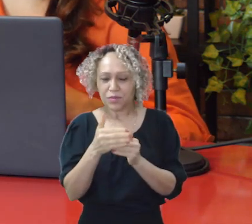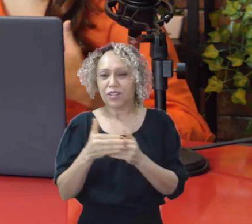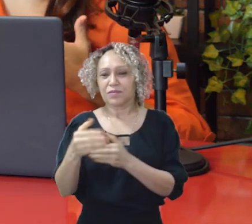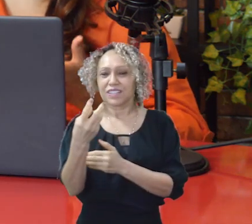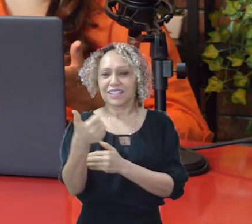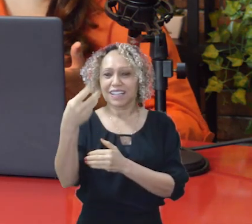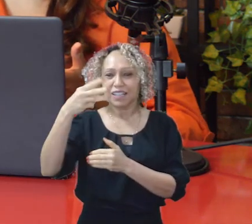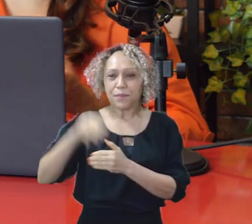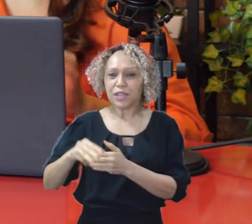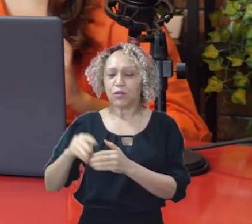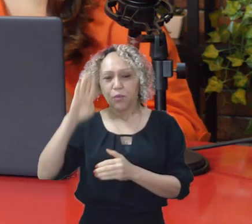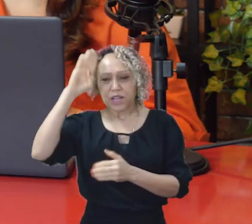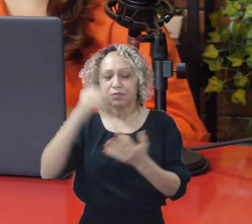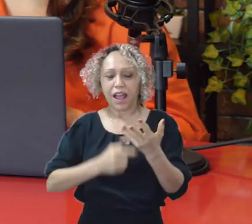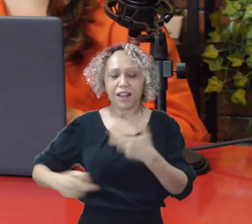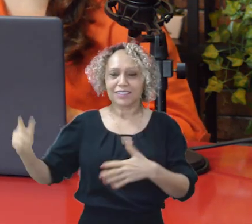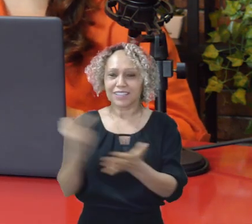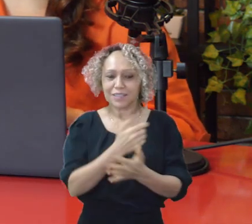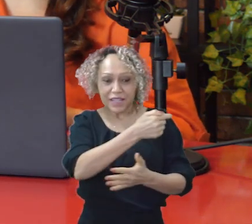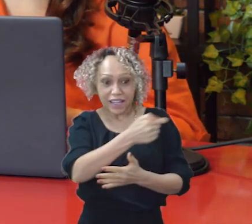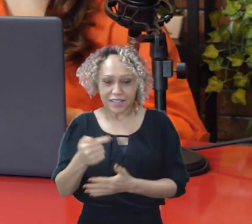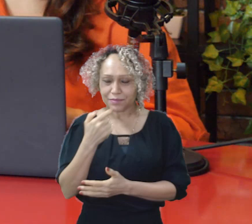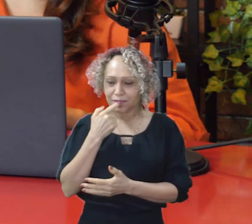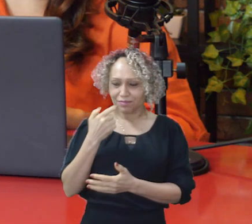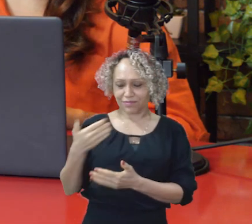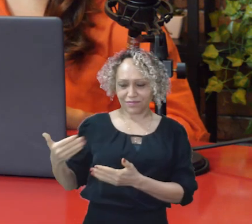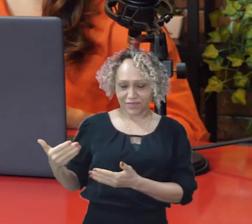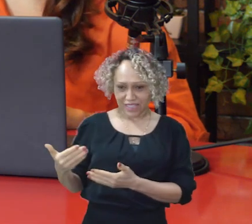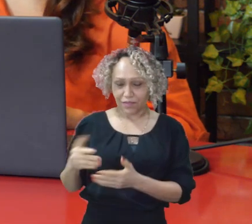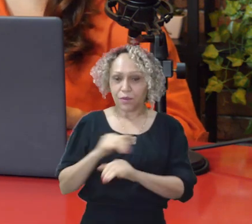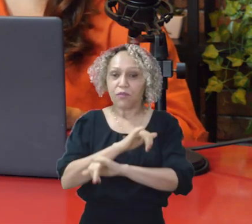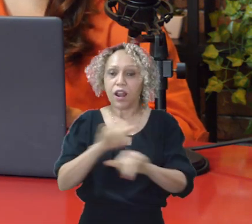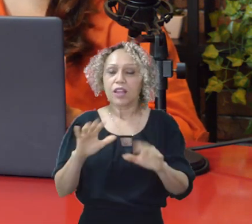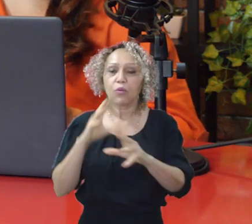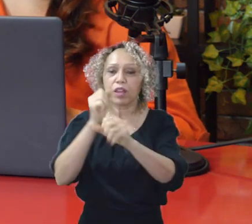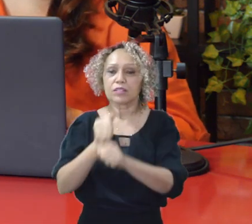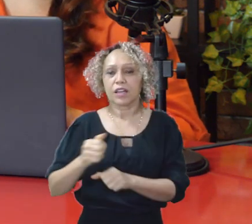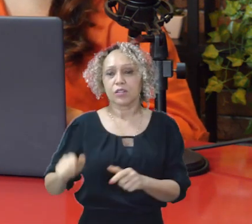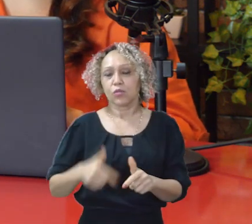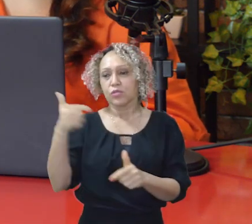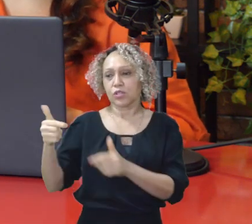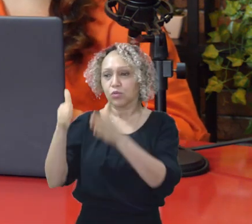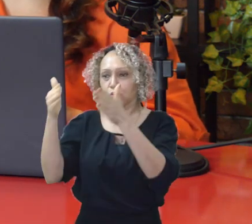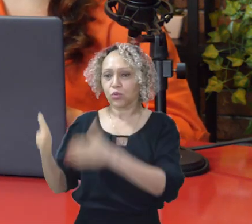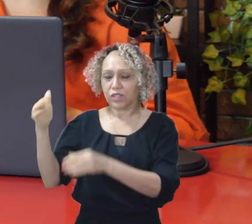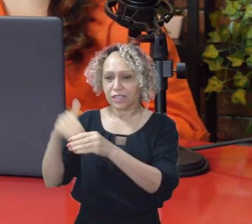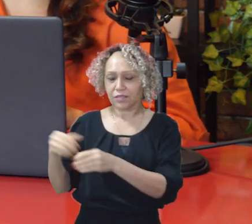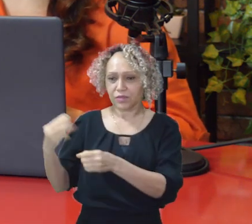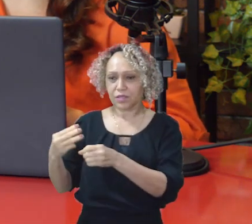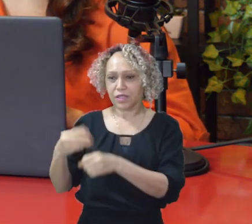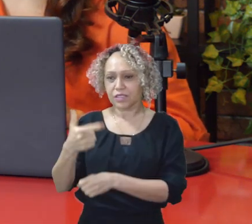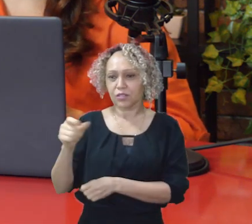nos próximos 13 minutos os principais acontecimentos da semana. Vamos falar sobre os resultados do segundo turno das